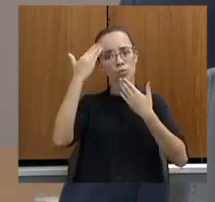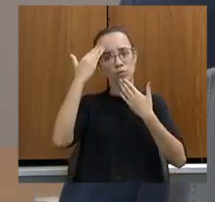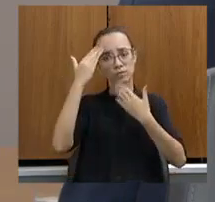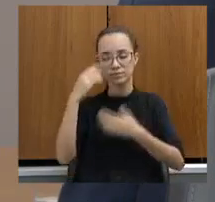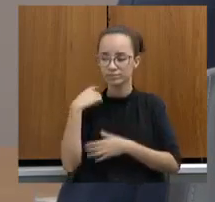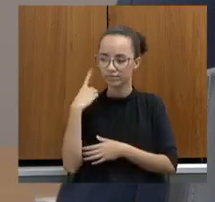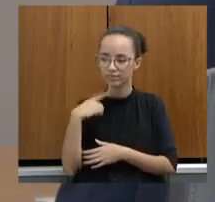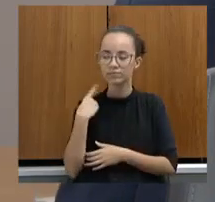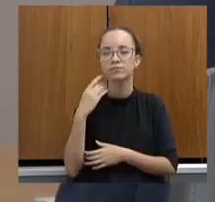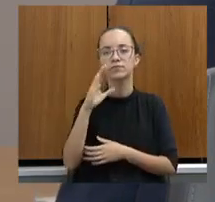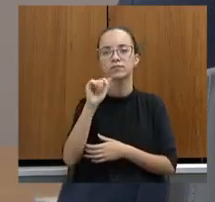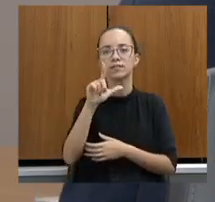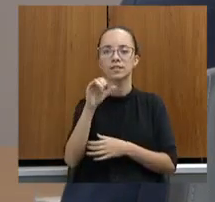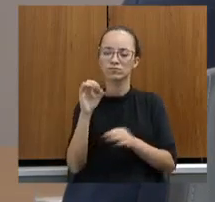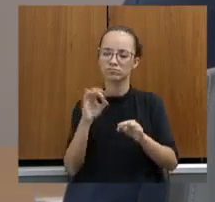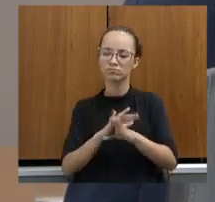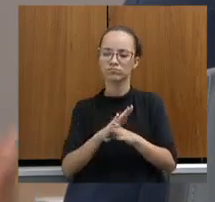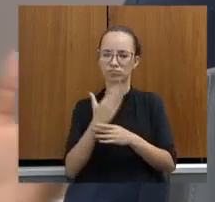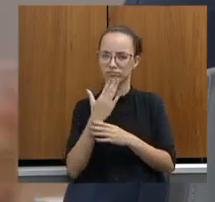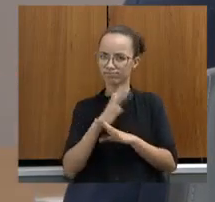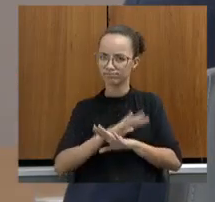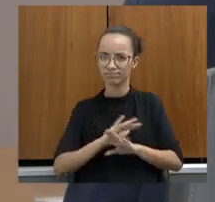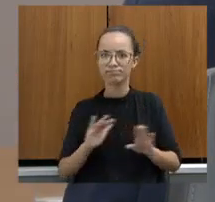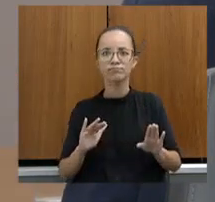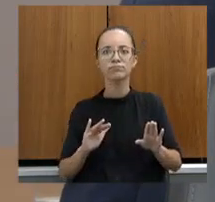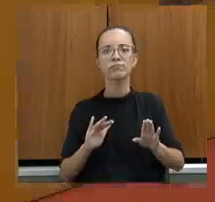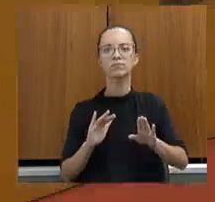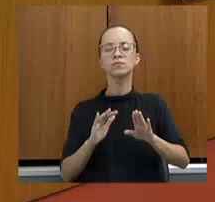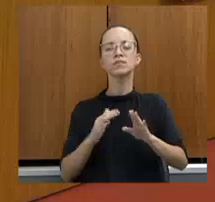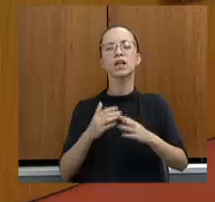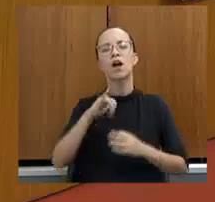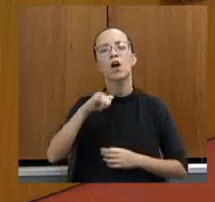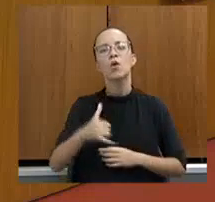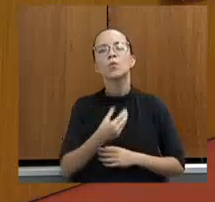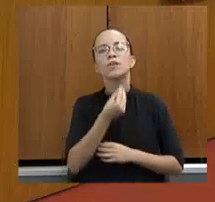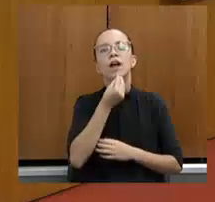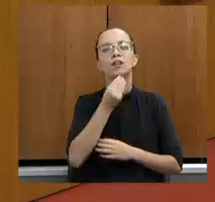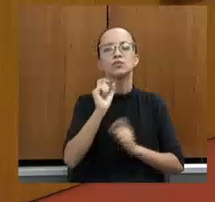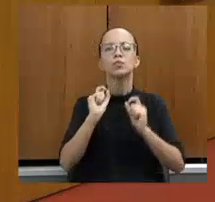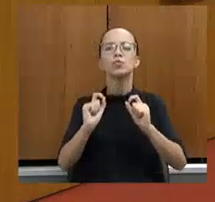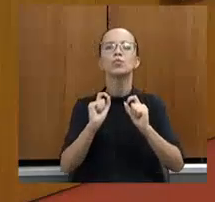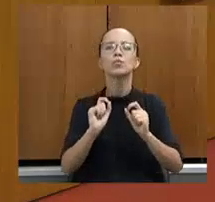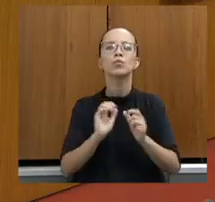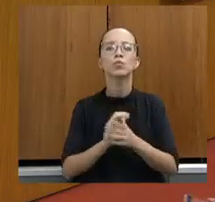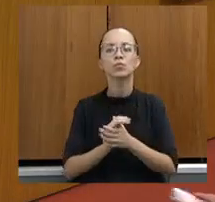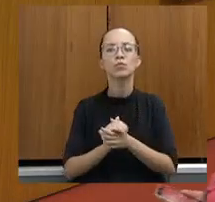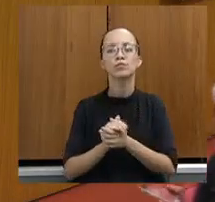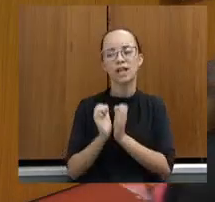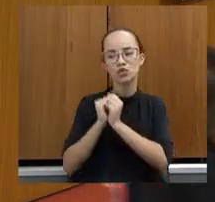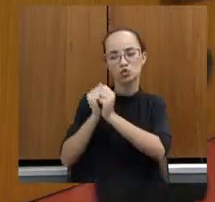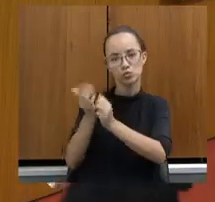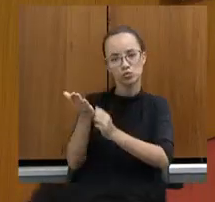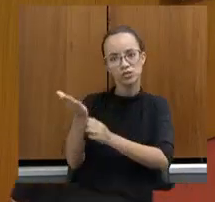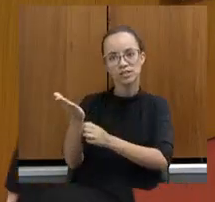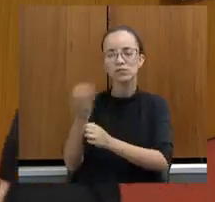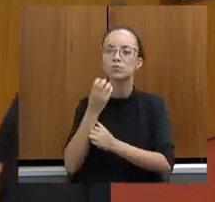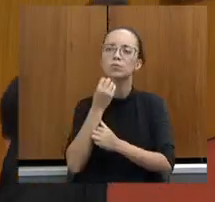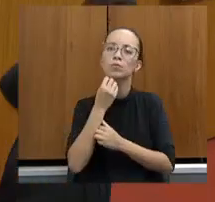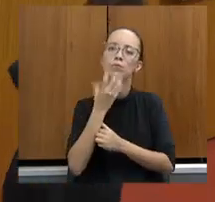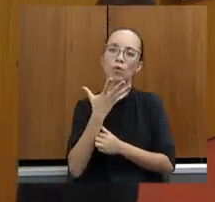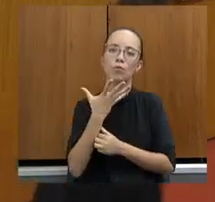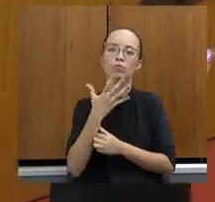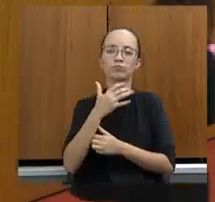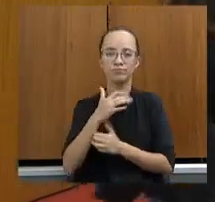celise Aqui termina e fazendo a minha despedida né da oportunidade de ladeado né a vossa excelência nesses quatro anos aqui